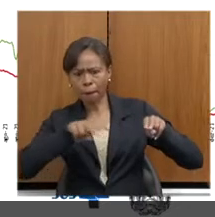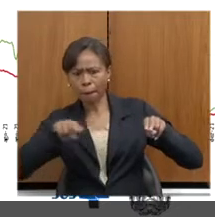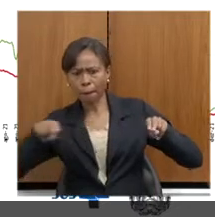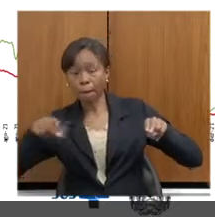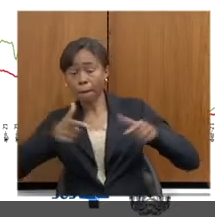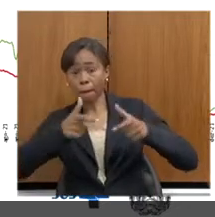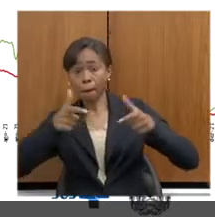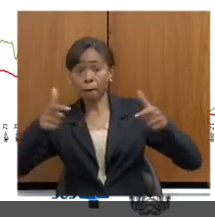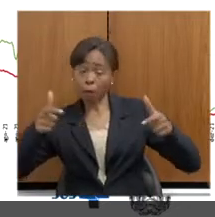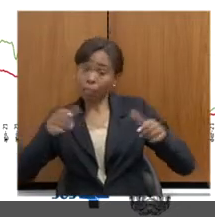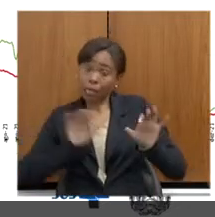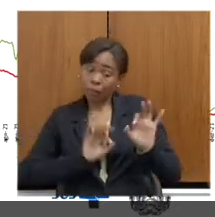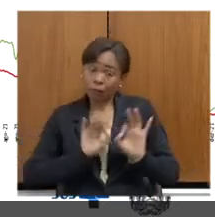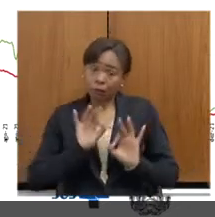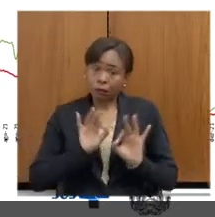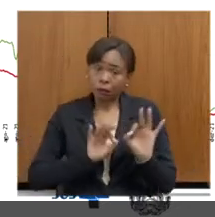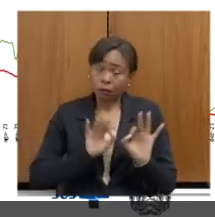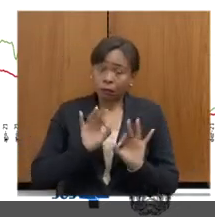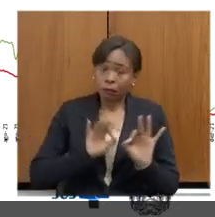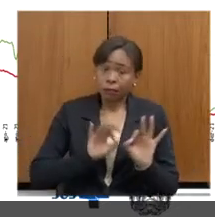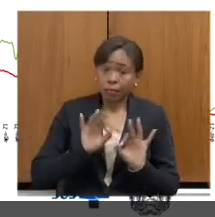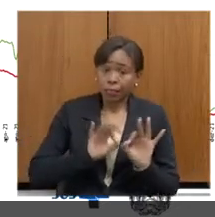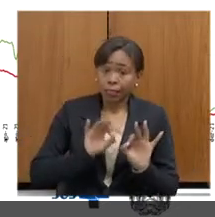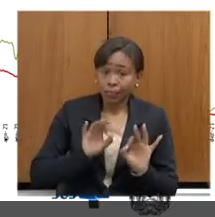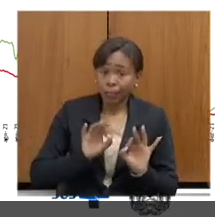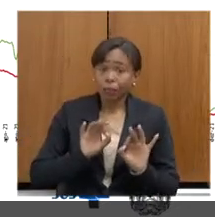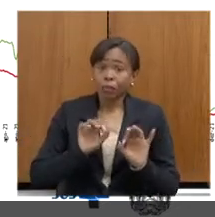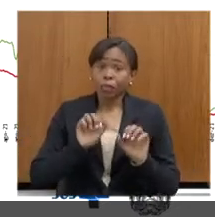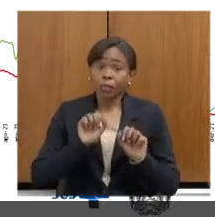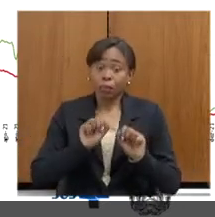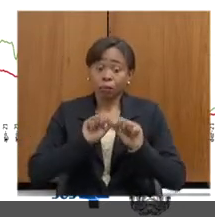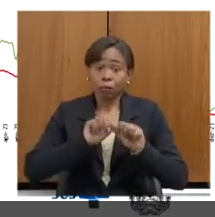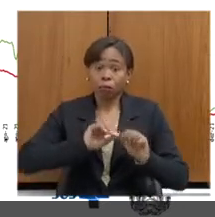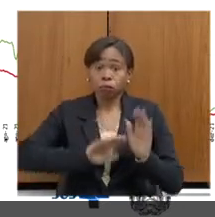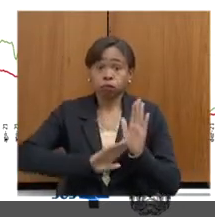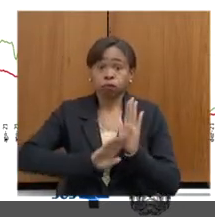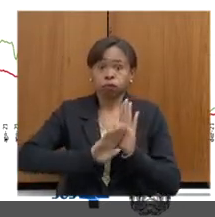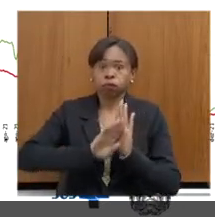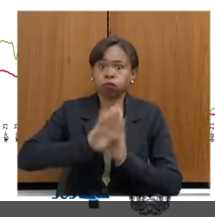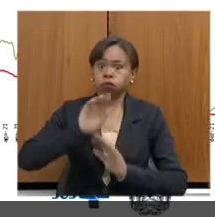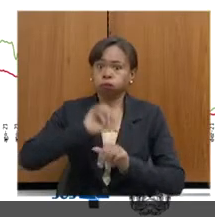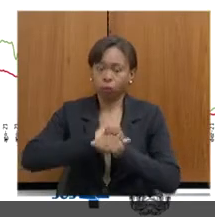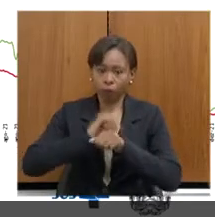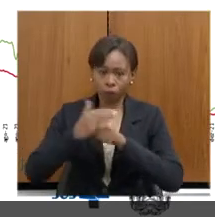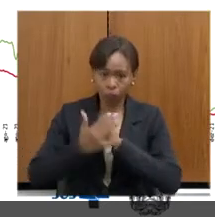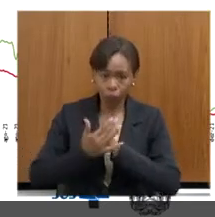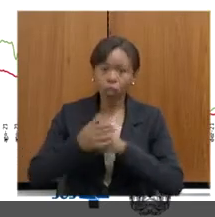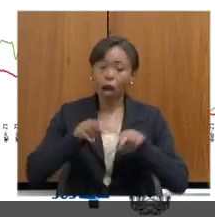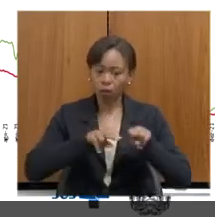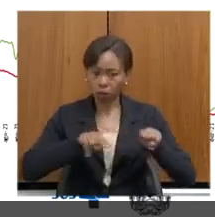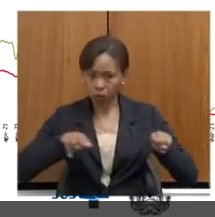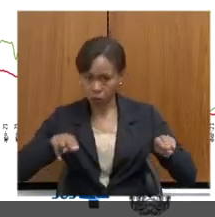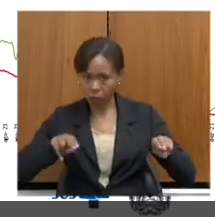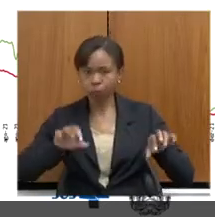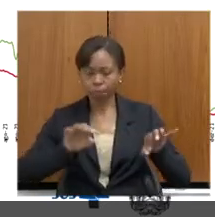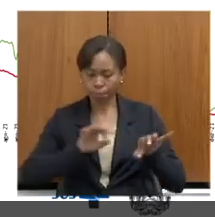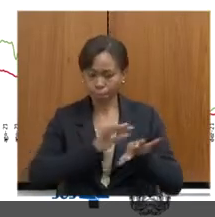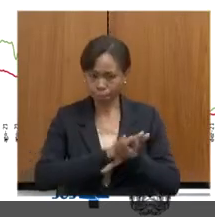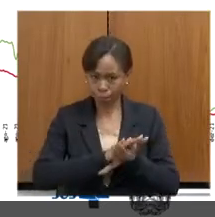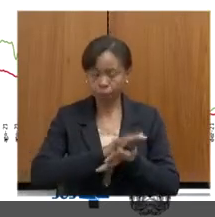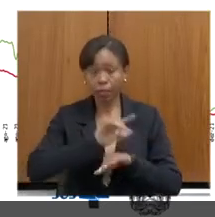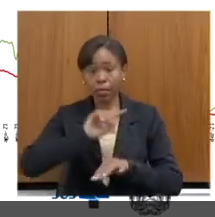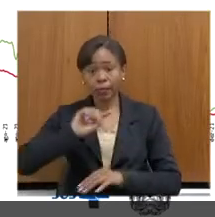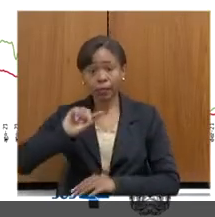primeira onda de convite gente não saber quantas vão seria mas como falei em primeirão depois a gente sabe depois dessa expansão de leite pode passar a